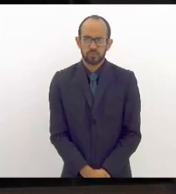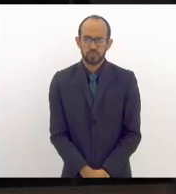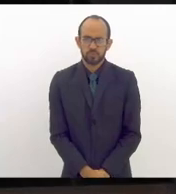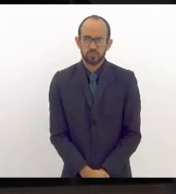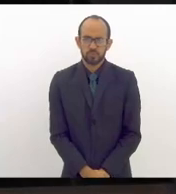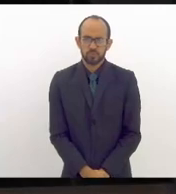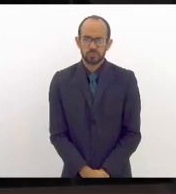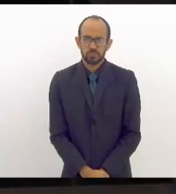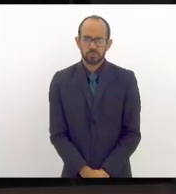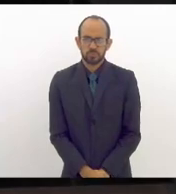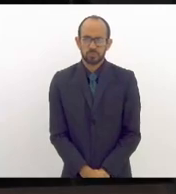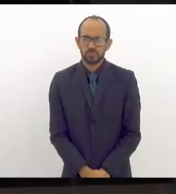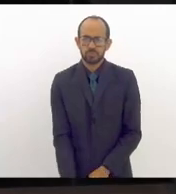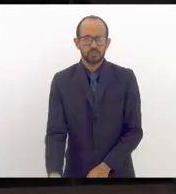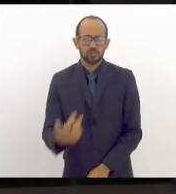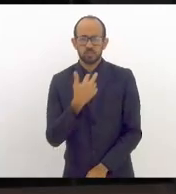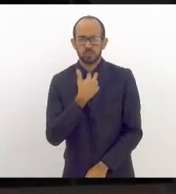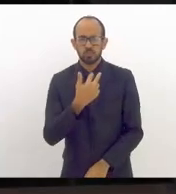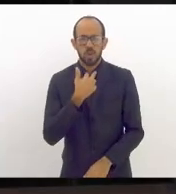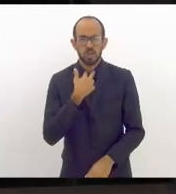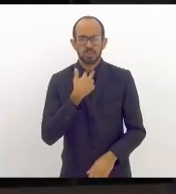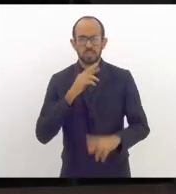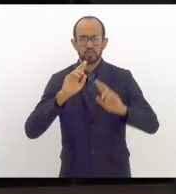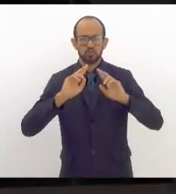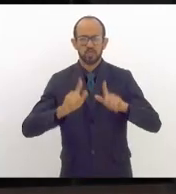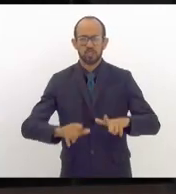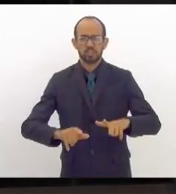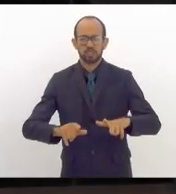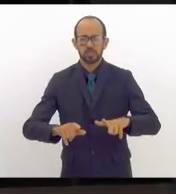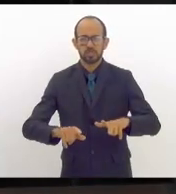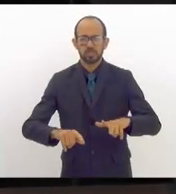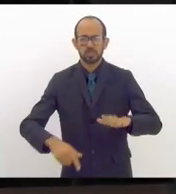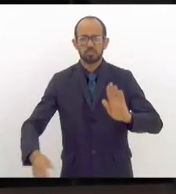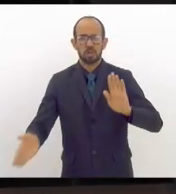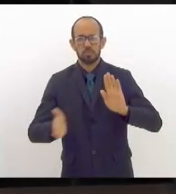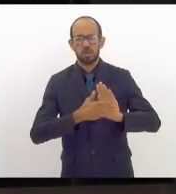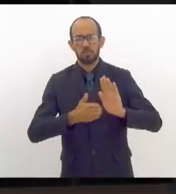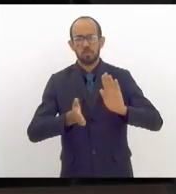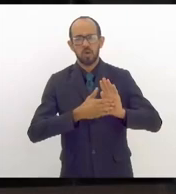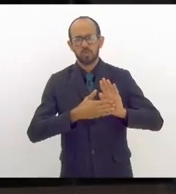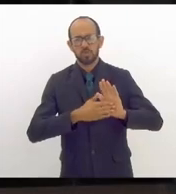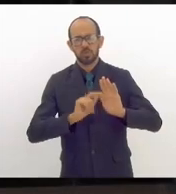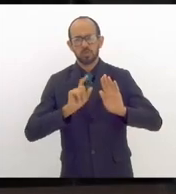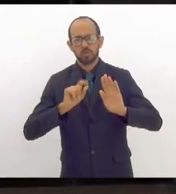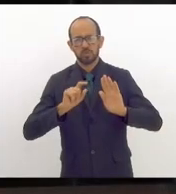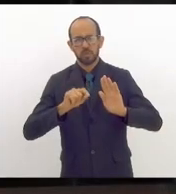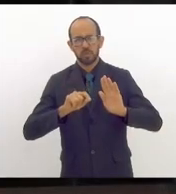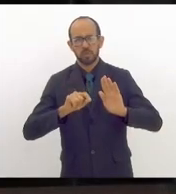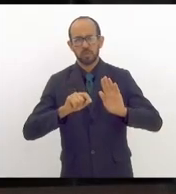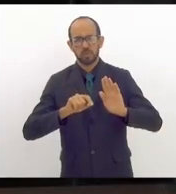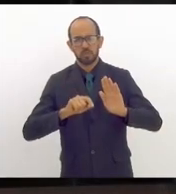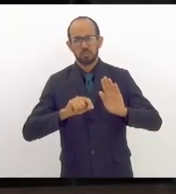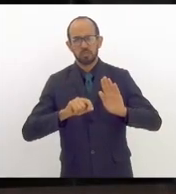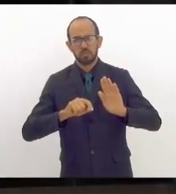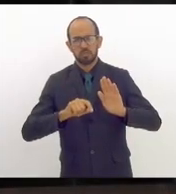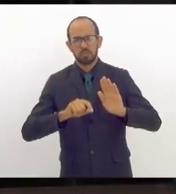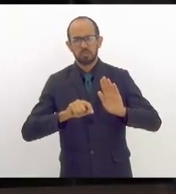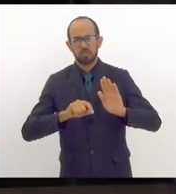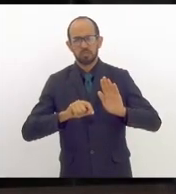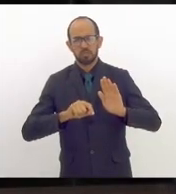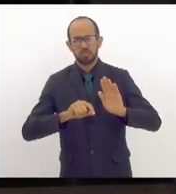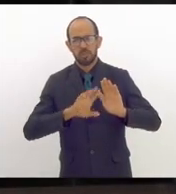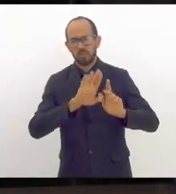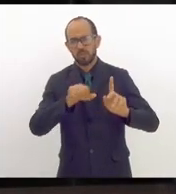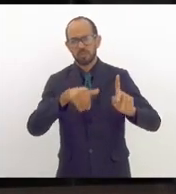não pode ser diferente então uma proposta para entregar e fazer uma